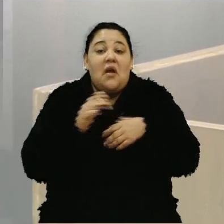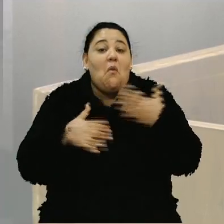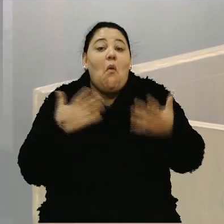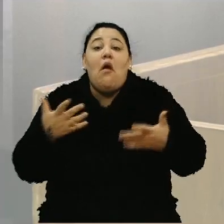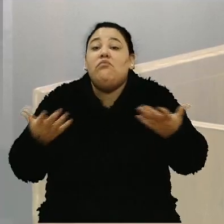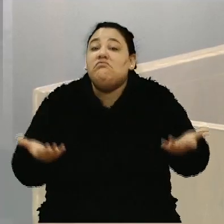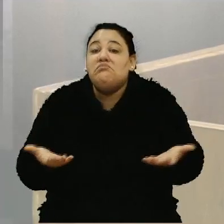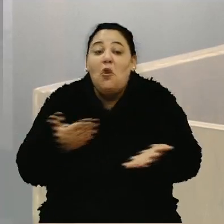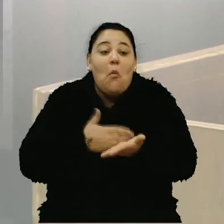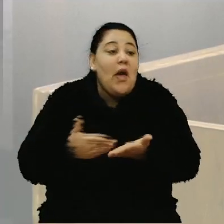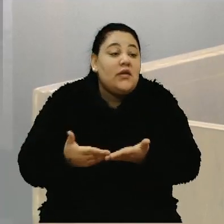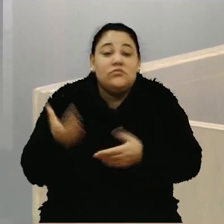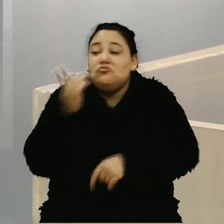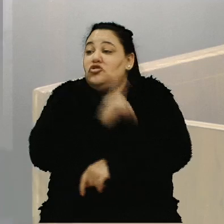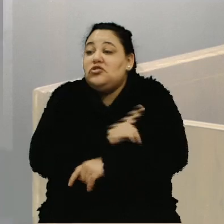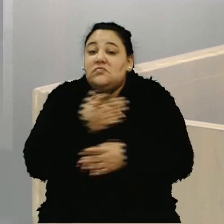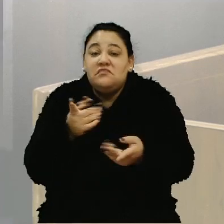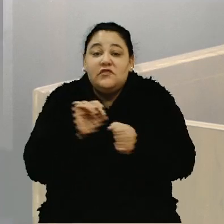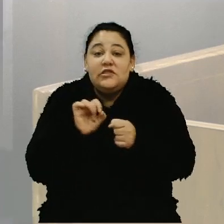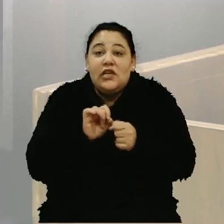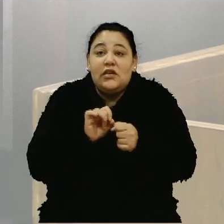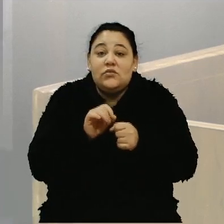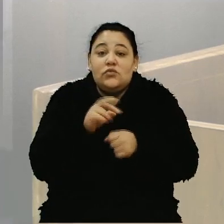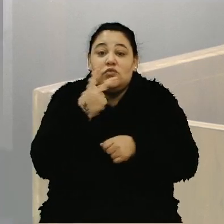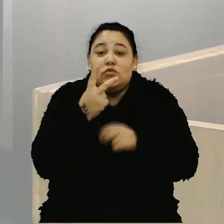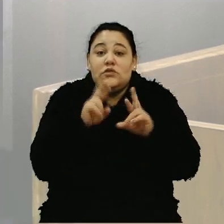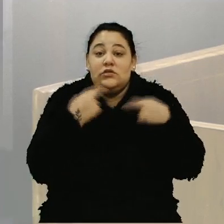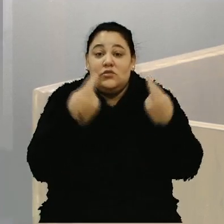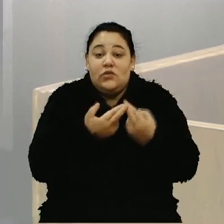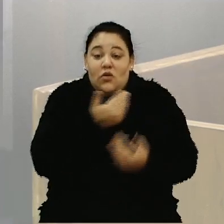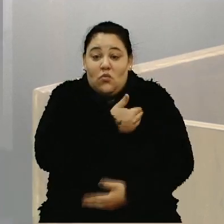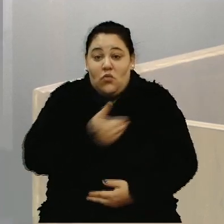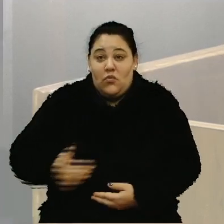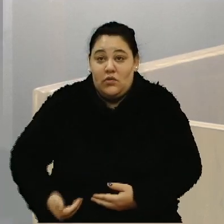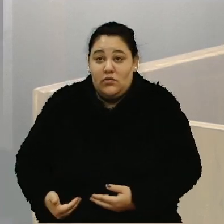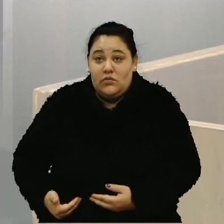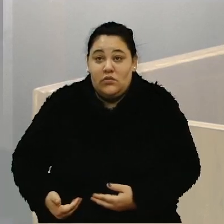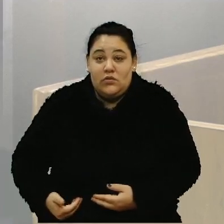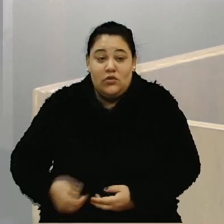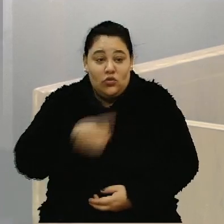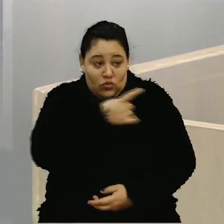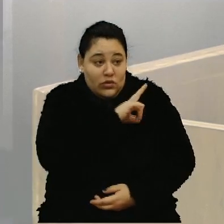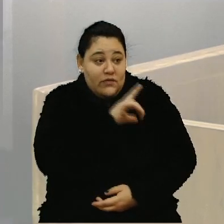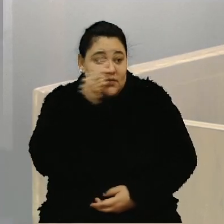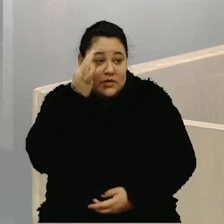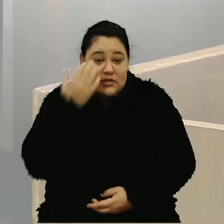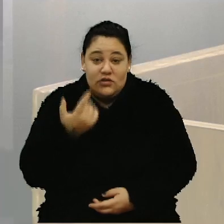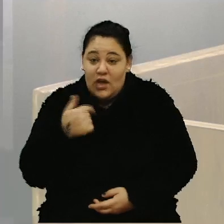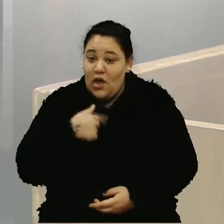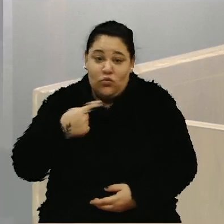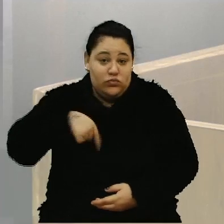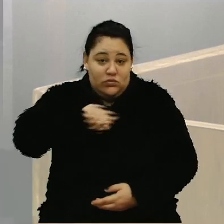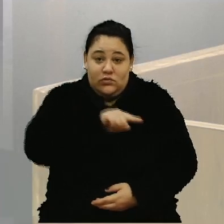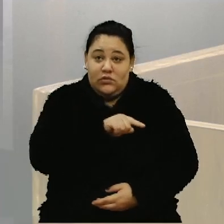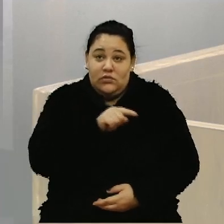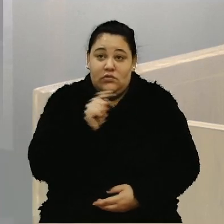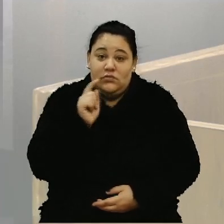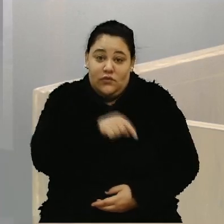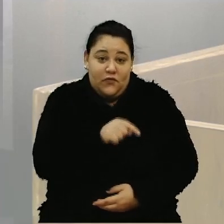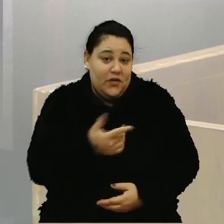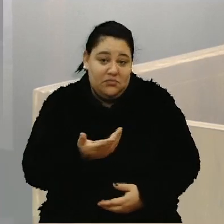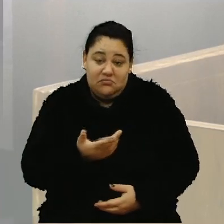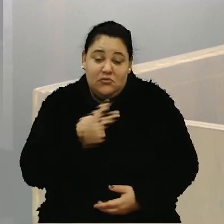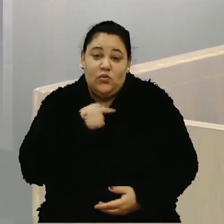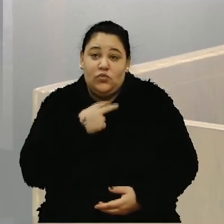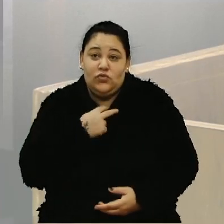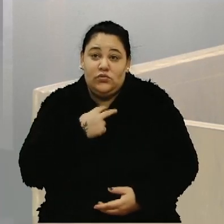vão começar. Fizeram 2 audiências aqui públicas, onde a senhora teve presente, eu não vim, né, não pude vir,